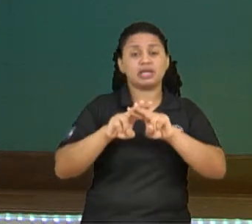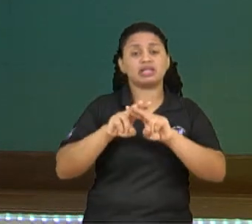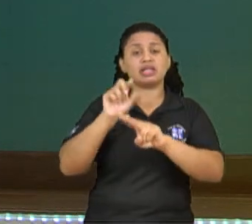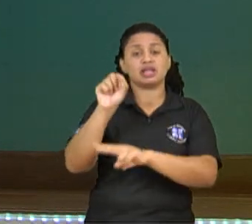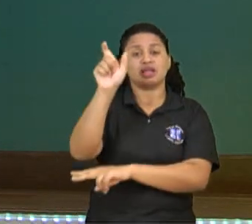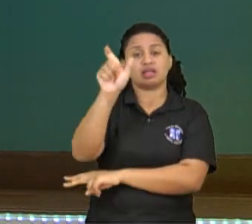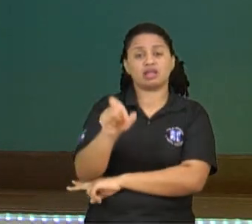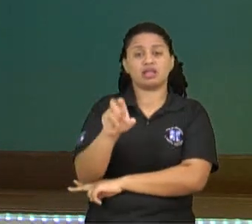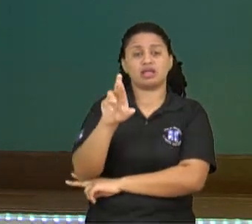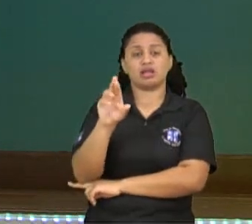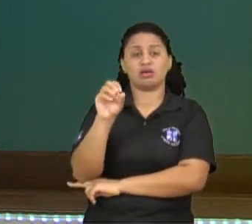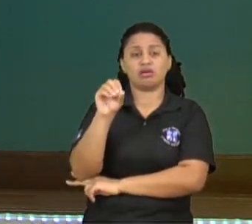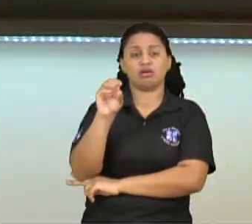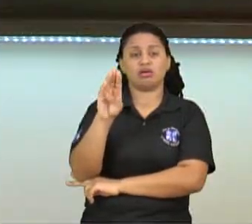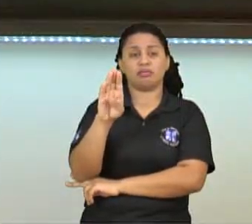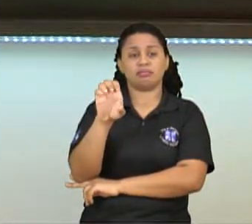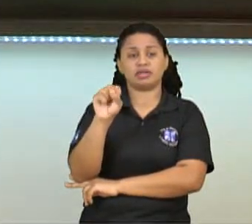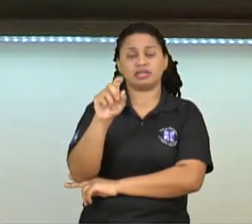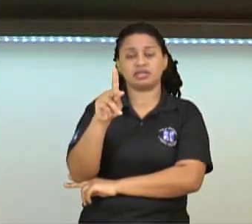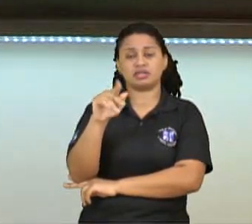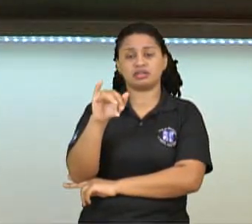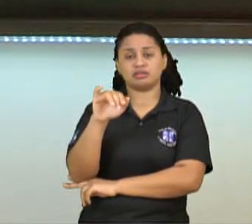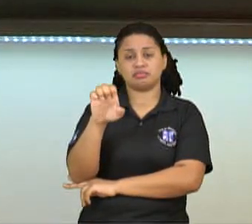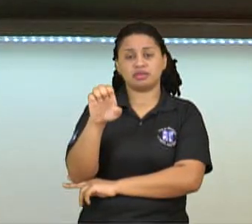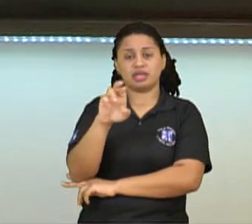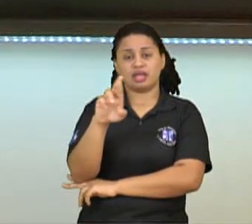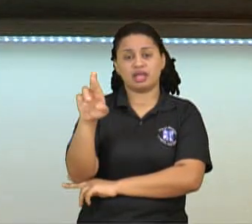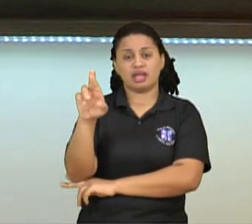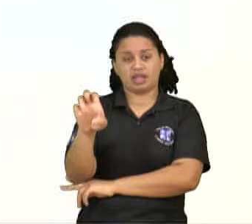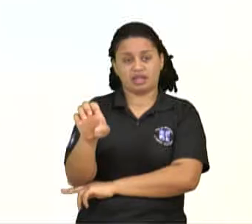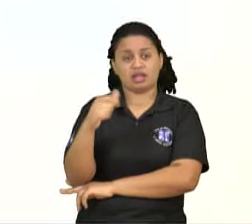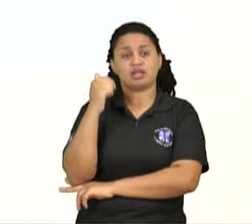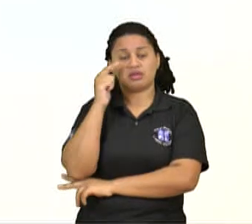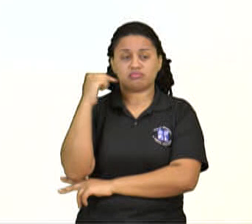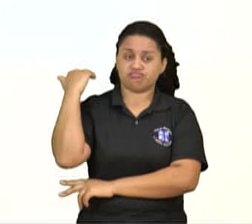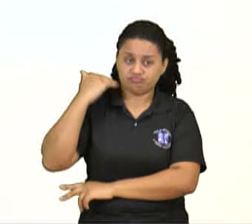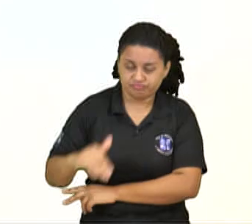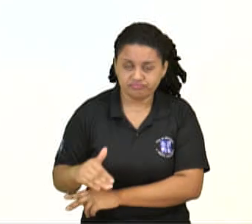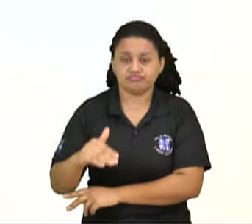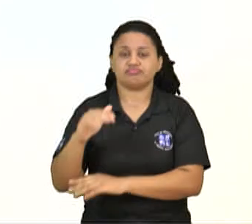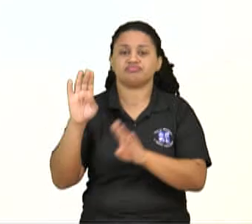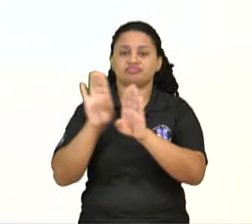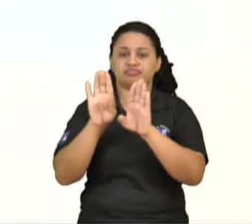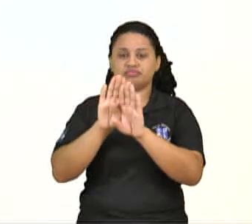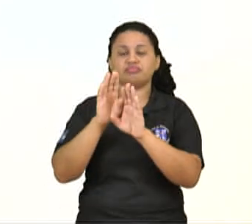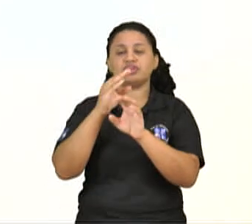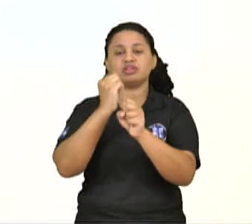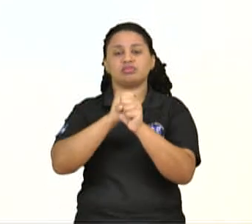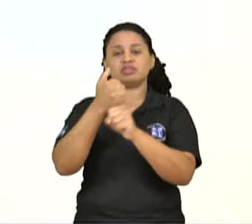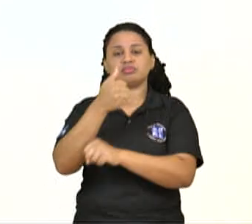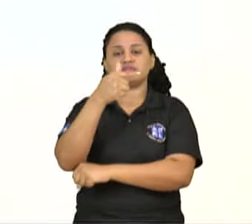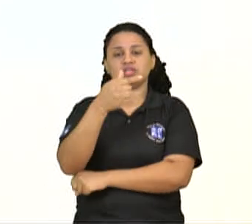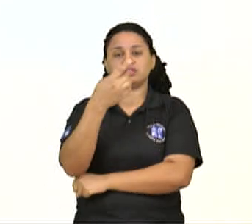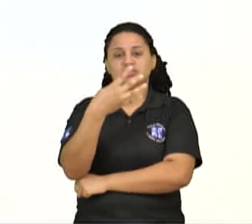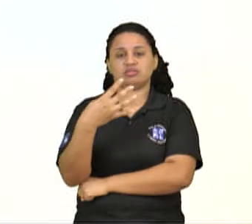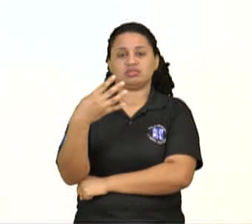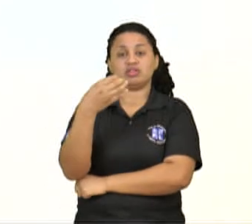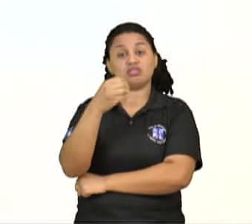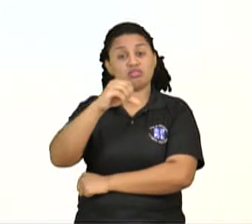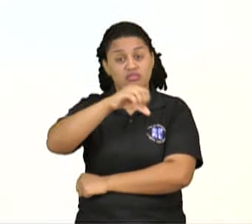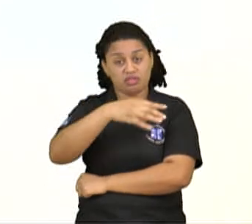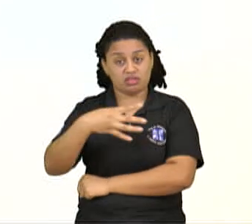Robespierre e o guilhotinam também no ano de 1794. Com os girondinos